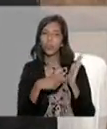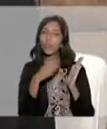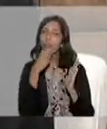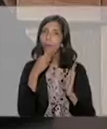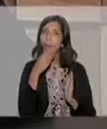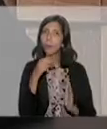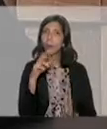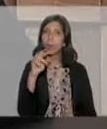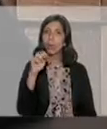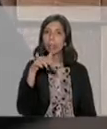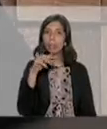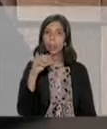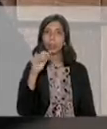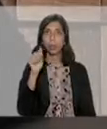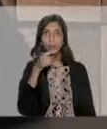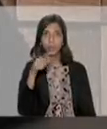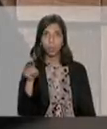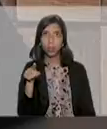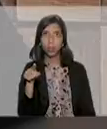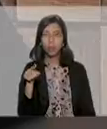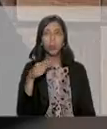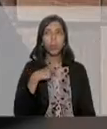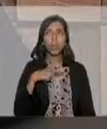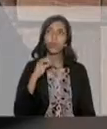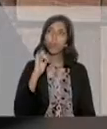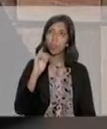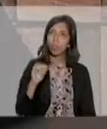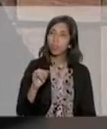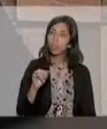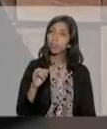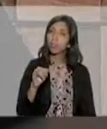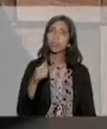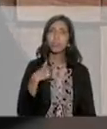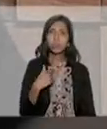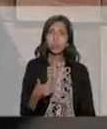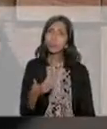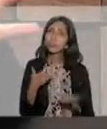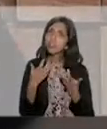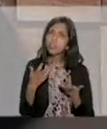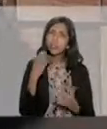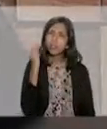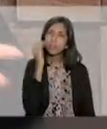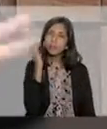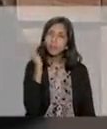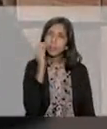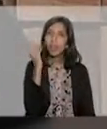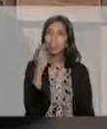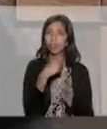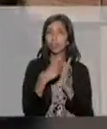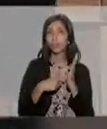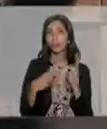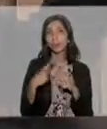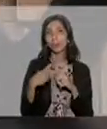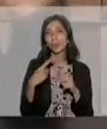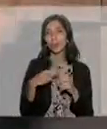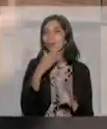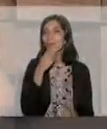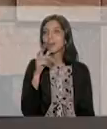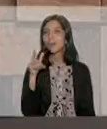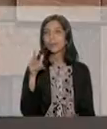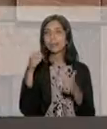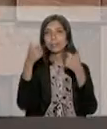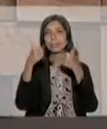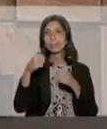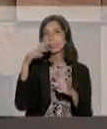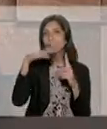Renato Aragão. Eu bati lá, Paulinho, queria fazer uma experiência de escrever, porque era meu ídolo, o